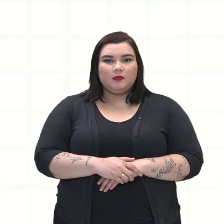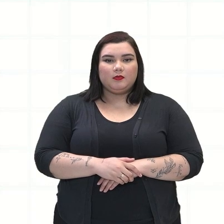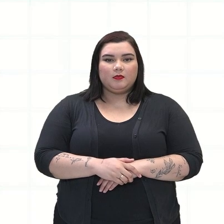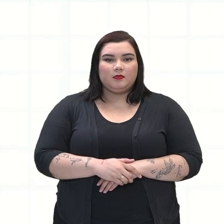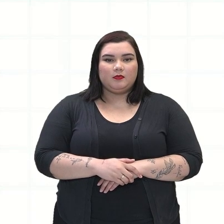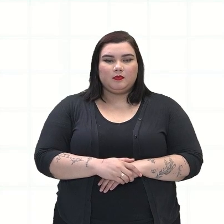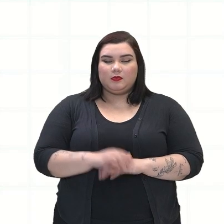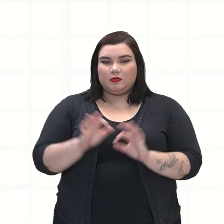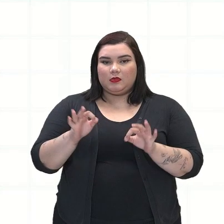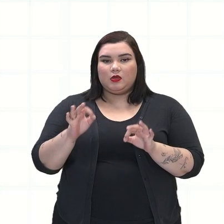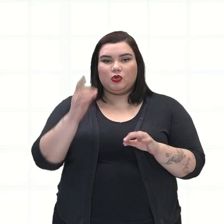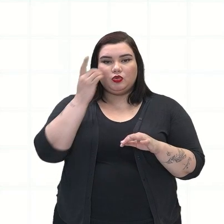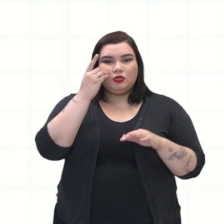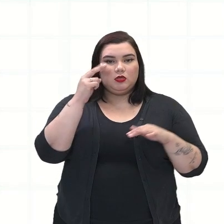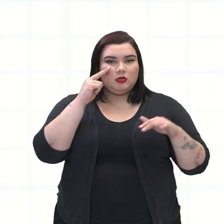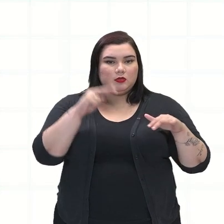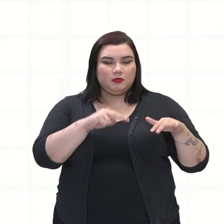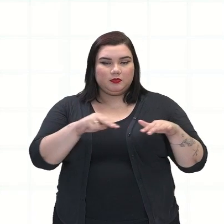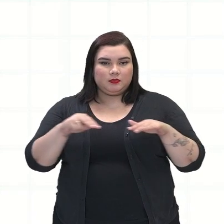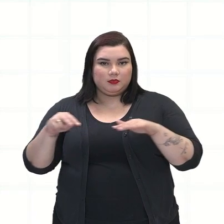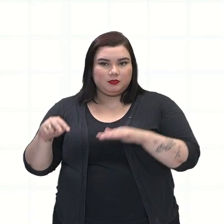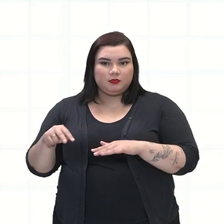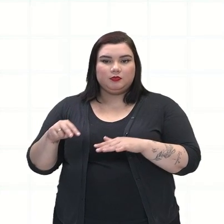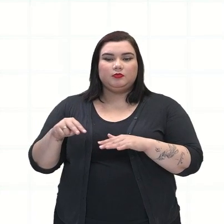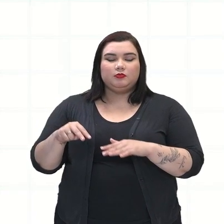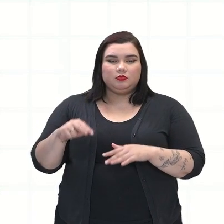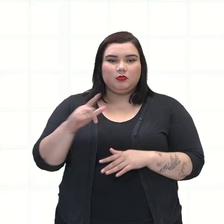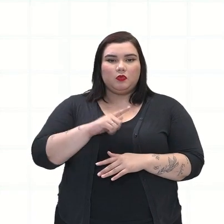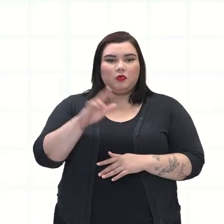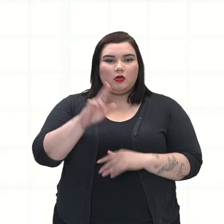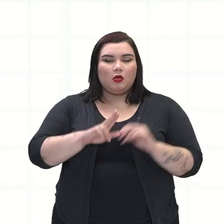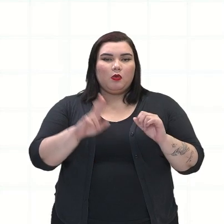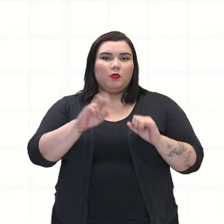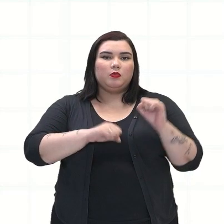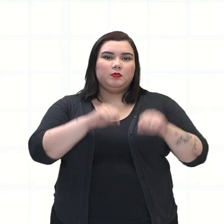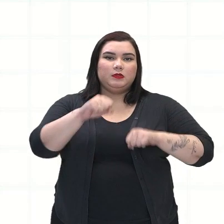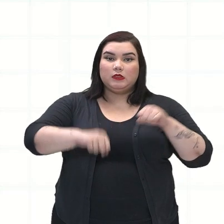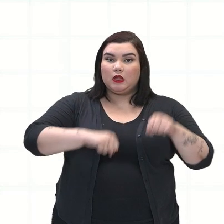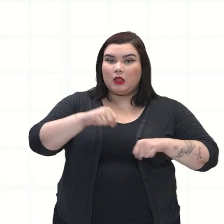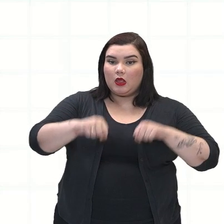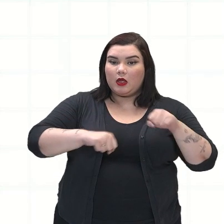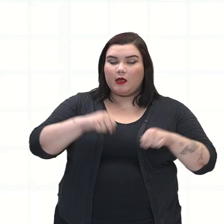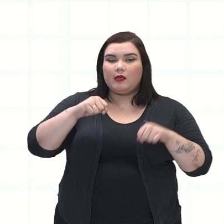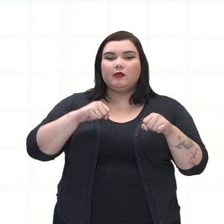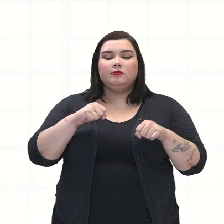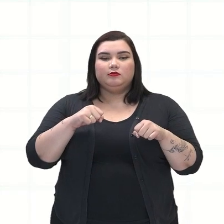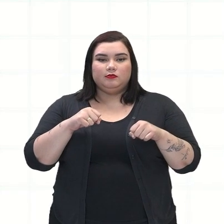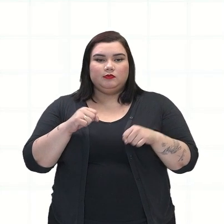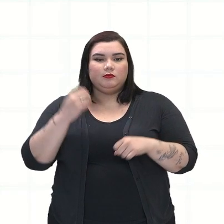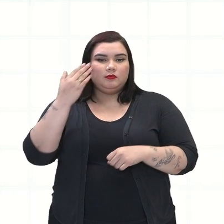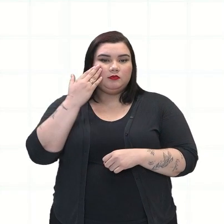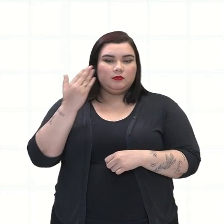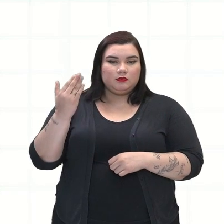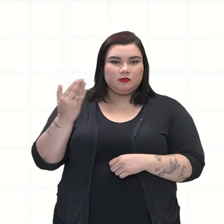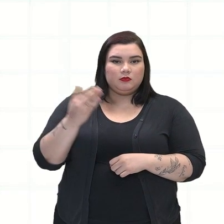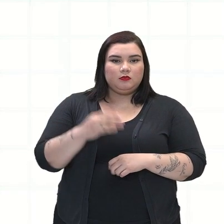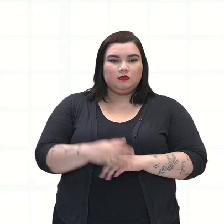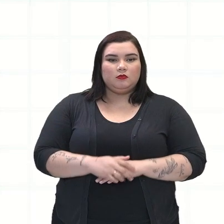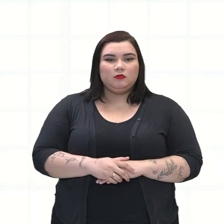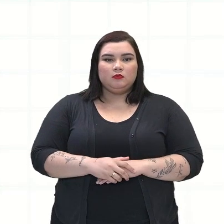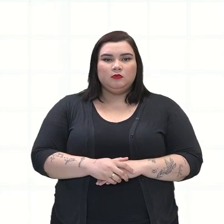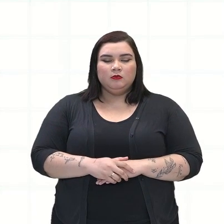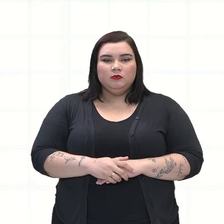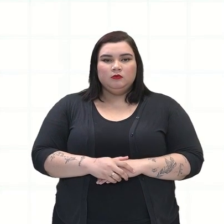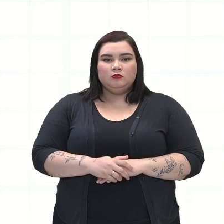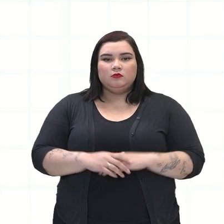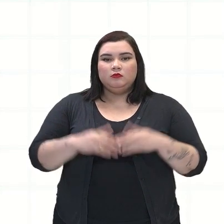são os dias da semana. O calendário, ela tá andando de bicicleta, né? She's riding a bike. E o calendário